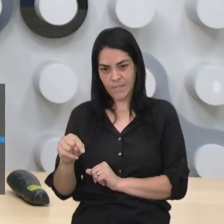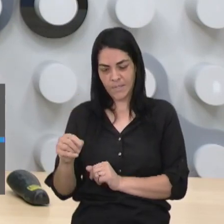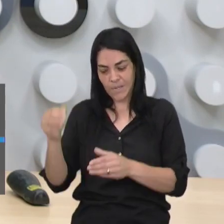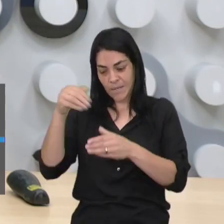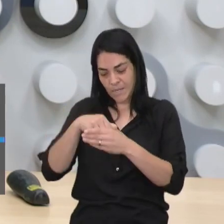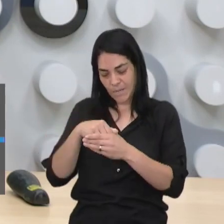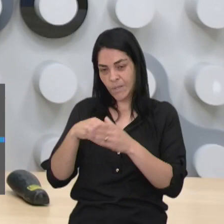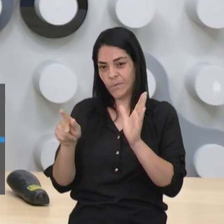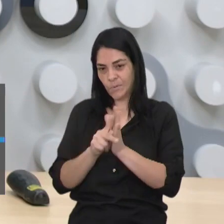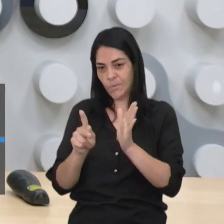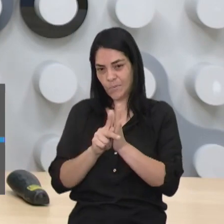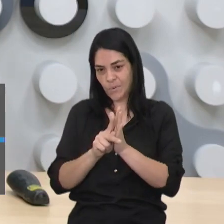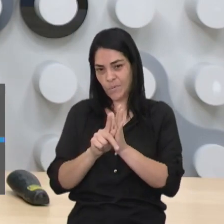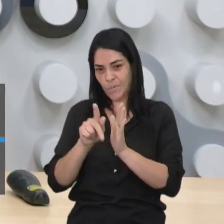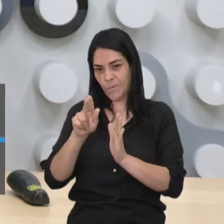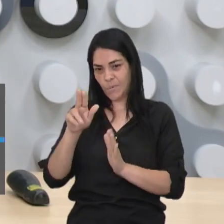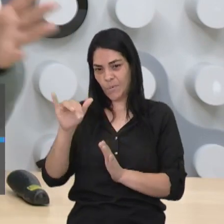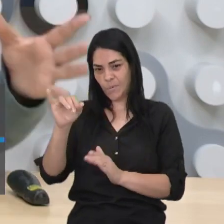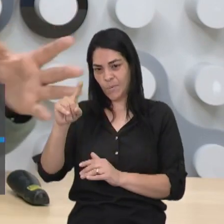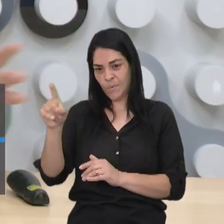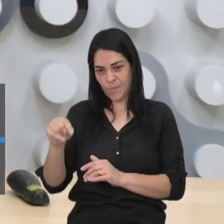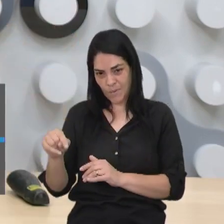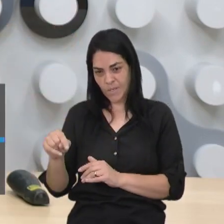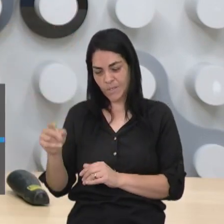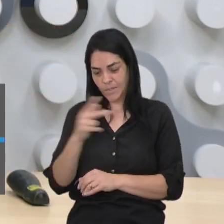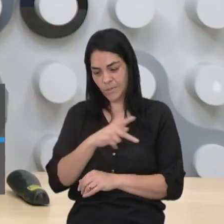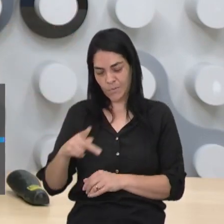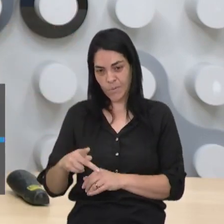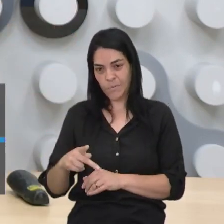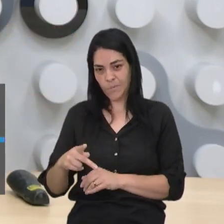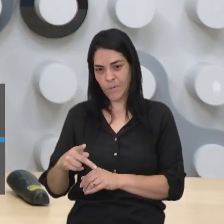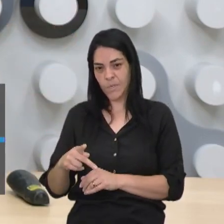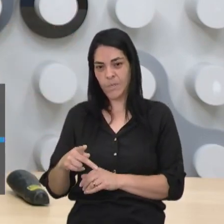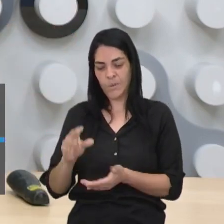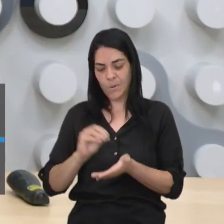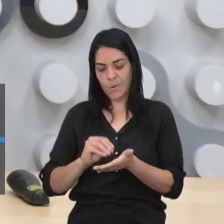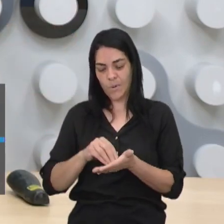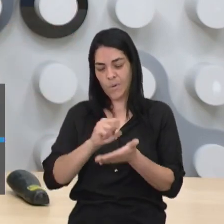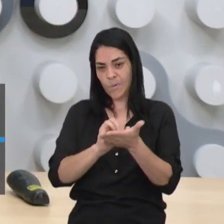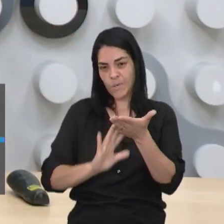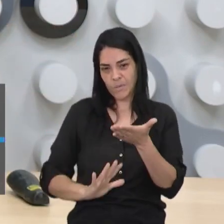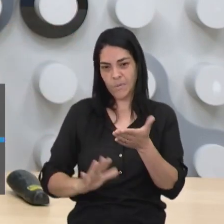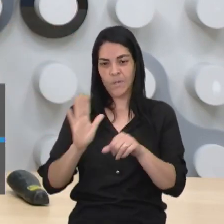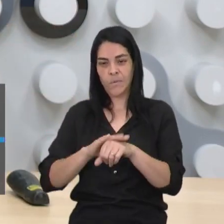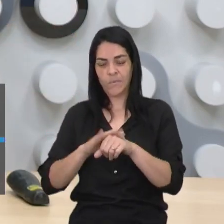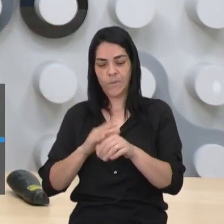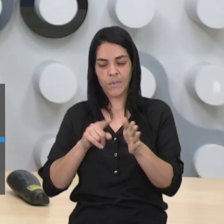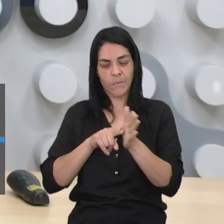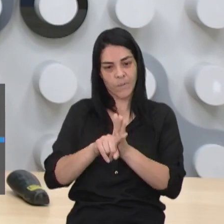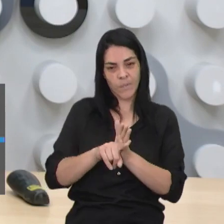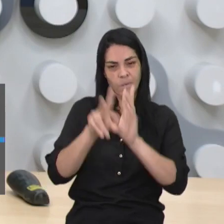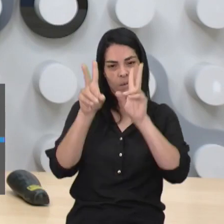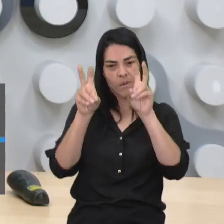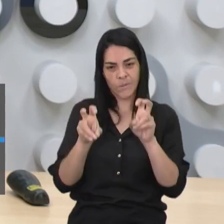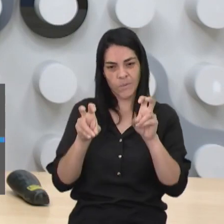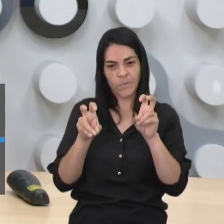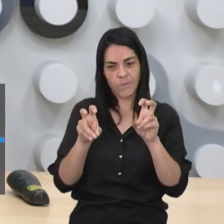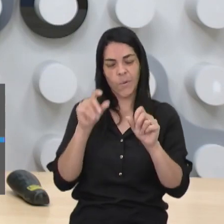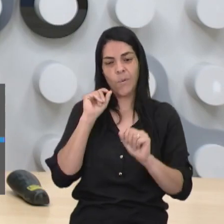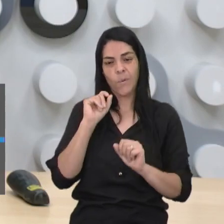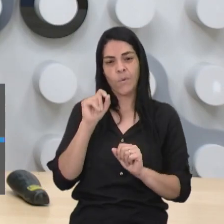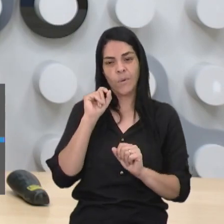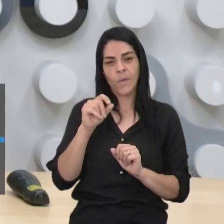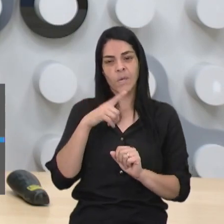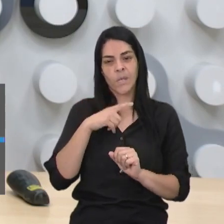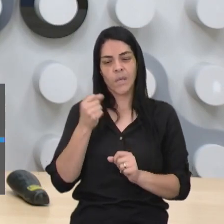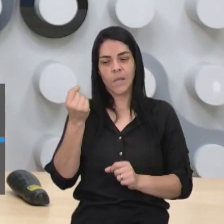né, que o professor passou, desse brainstorm que foi feito sobre perguntas, por exemplo, sobre o assunto,